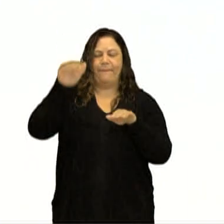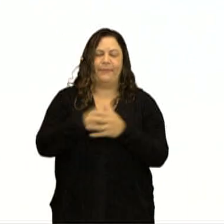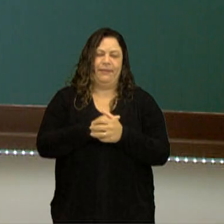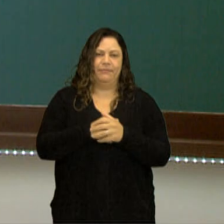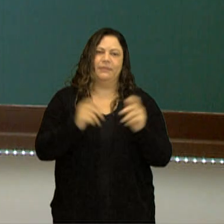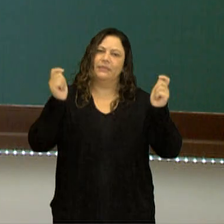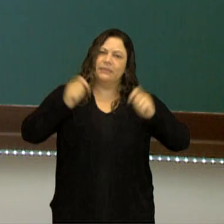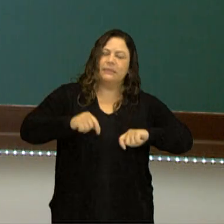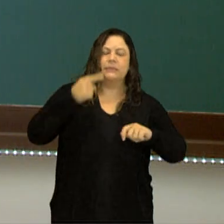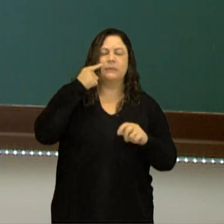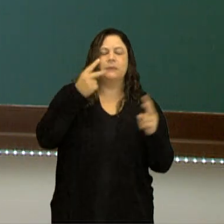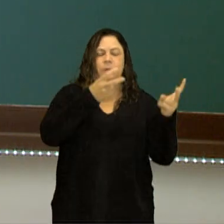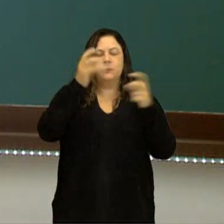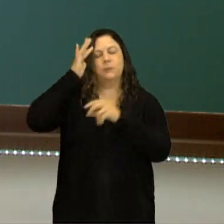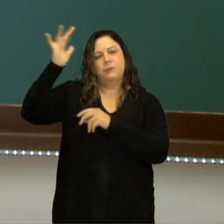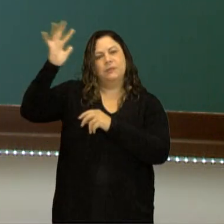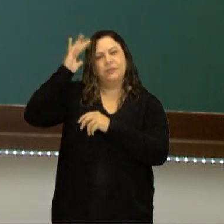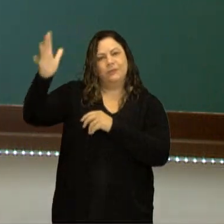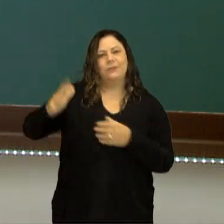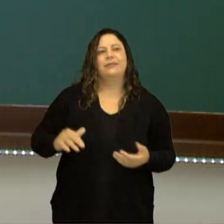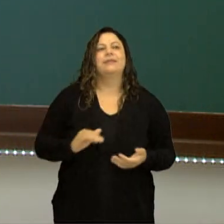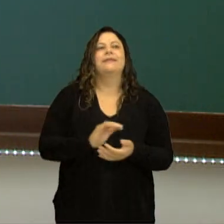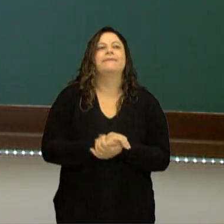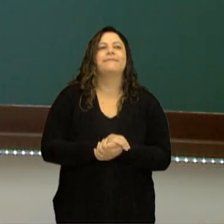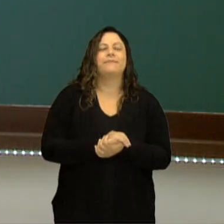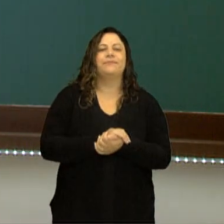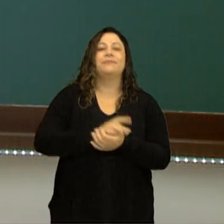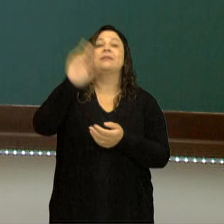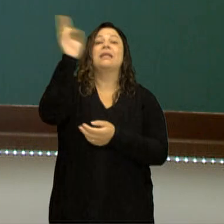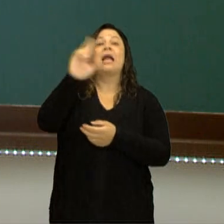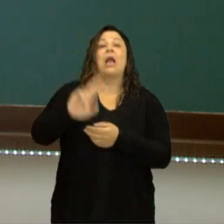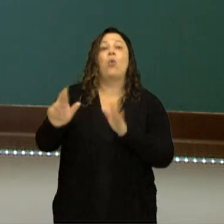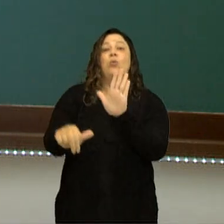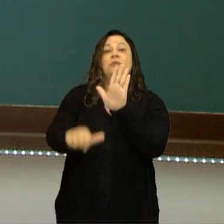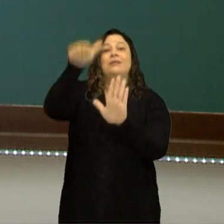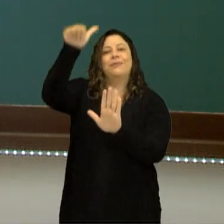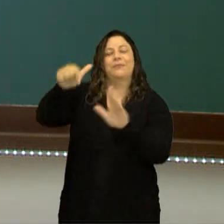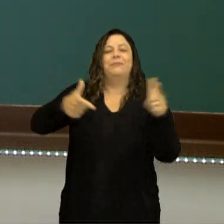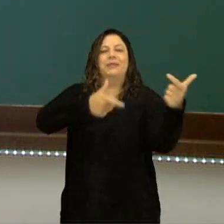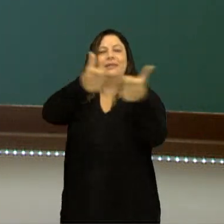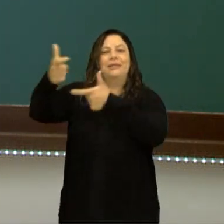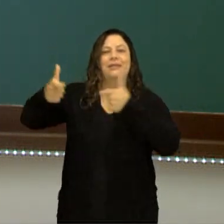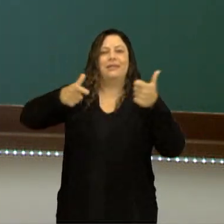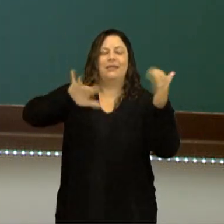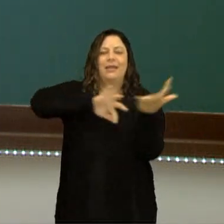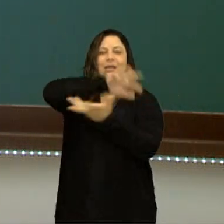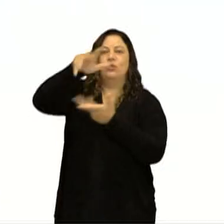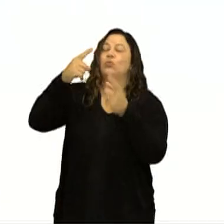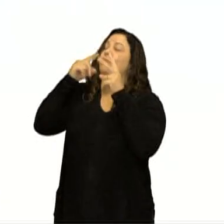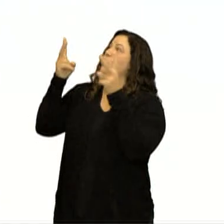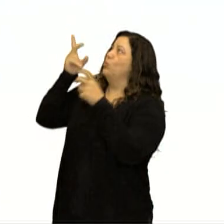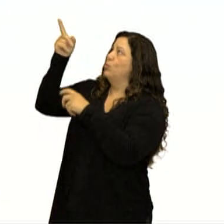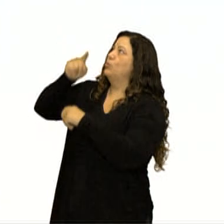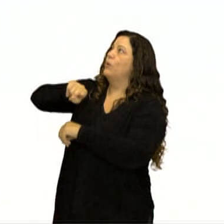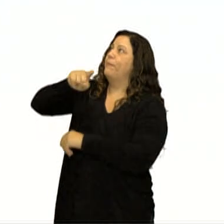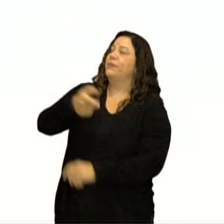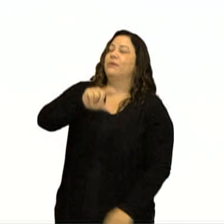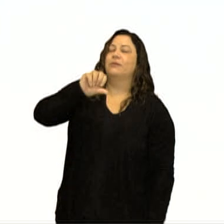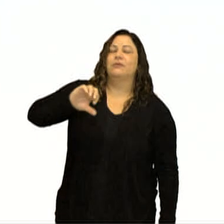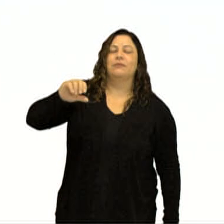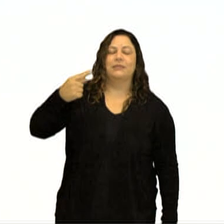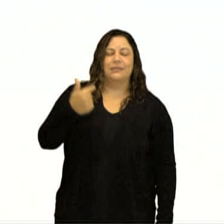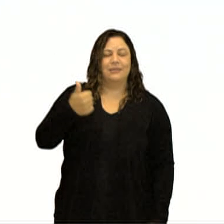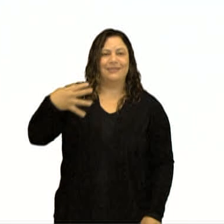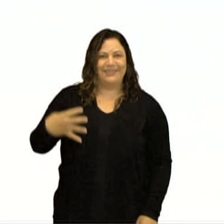a constatação dessa teoria. A Rússia na Primeira Guerra Mundial. Em 1914, a Rússia